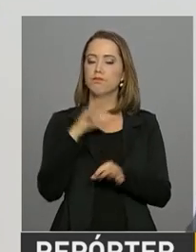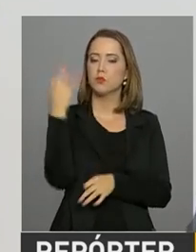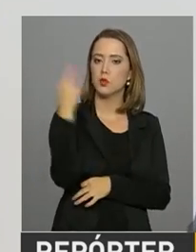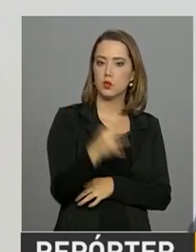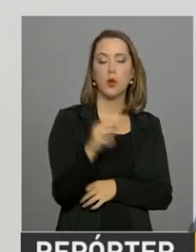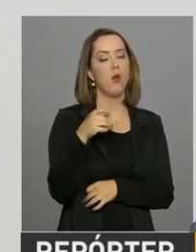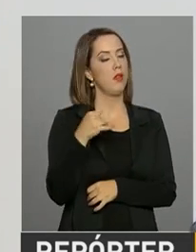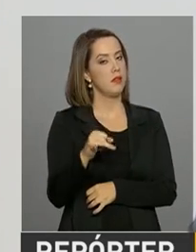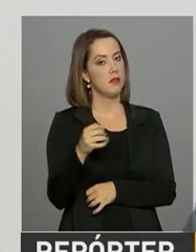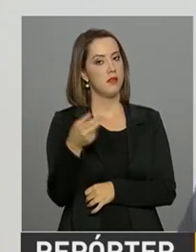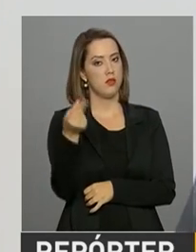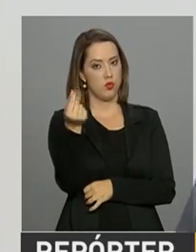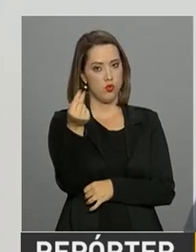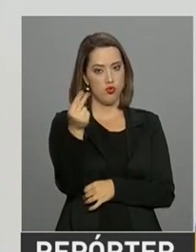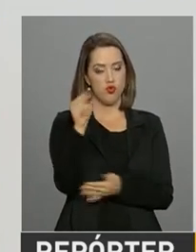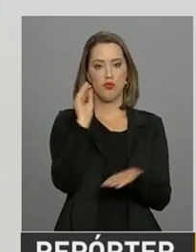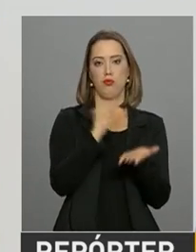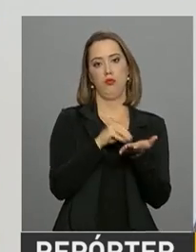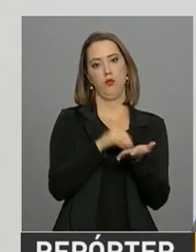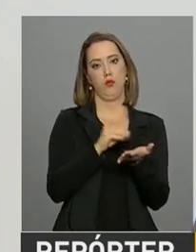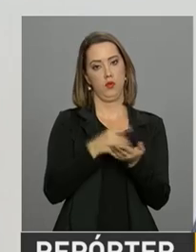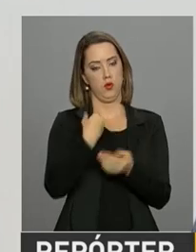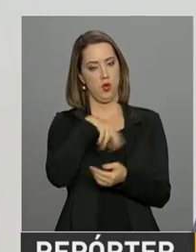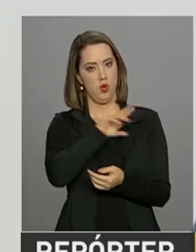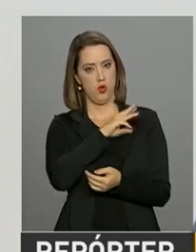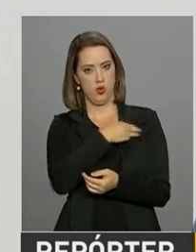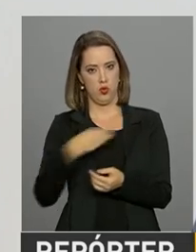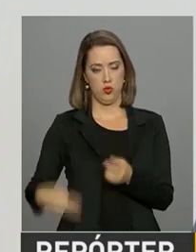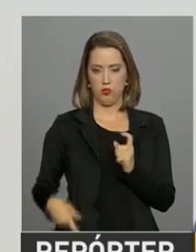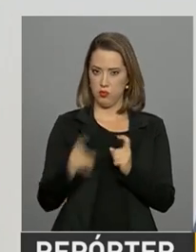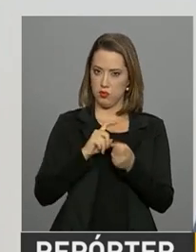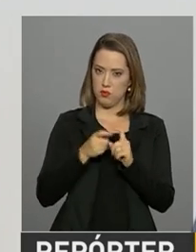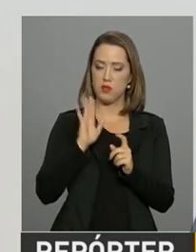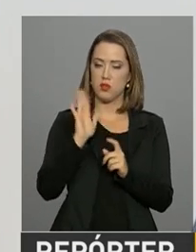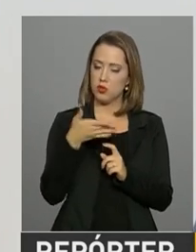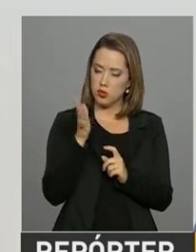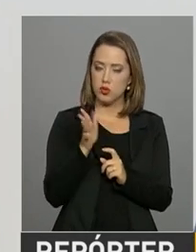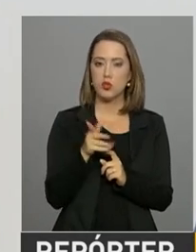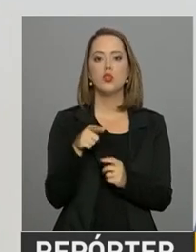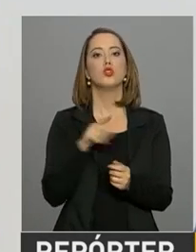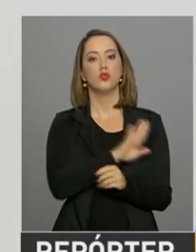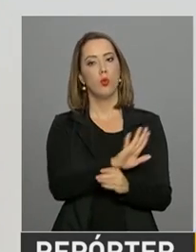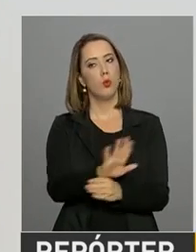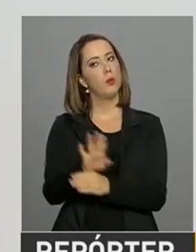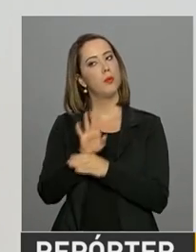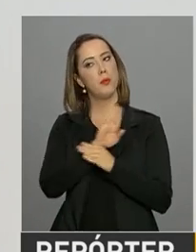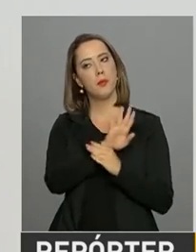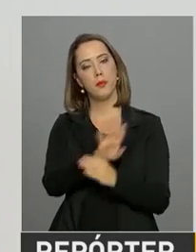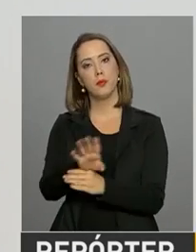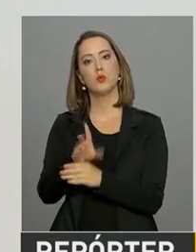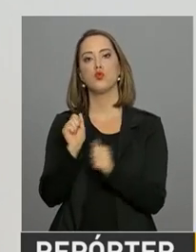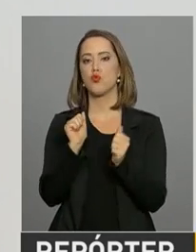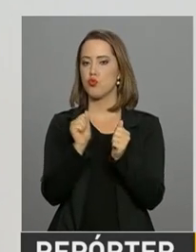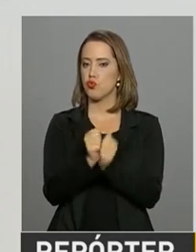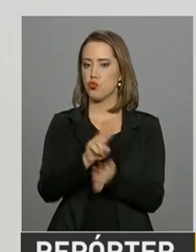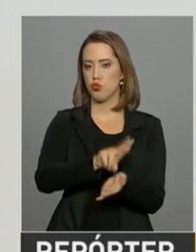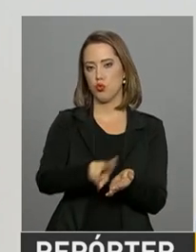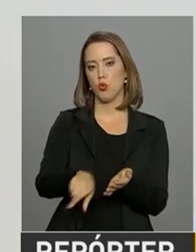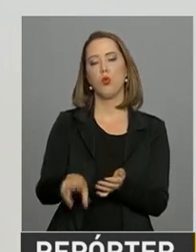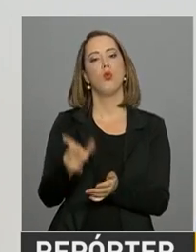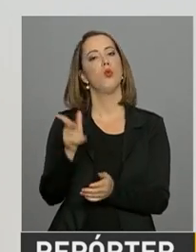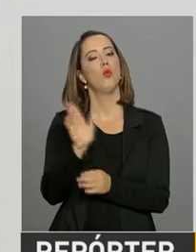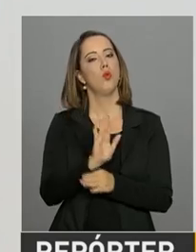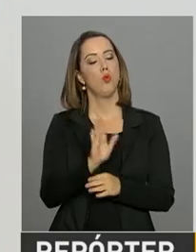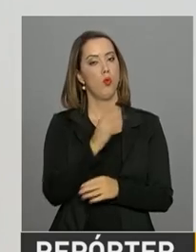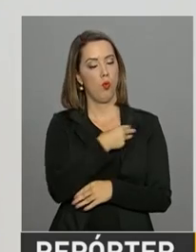dinheiro nosso Ministro da Fazenda já vem em Socorro de todos acho que é preciso juntamente com o nosso Ministro do planejamento não é